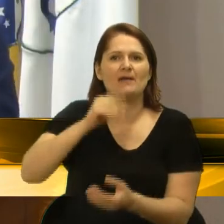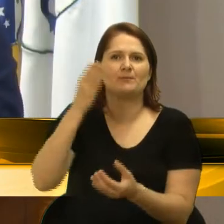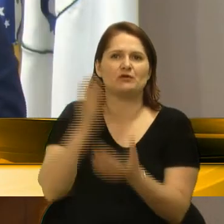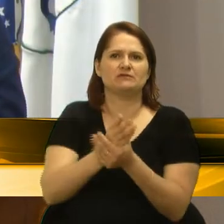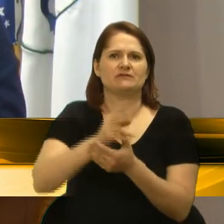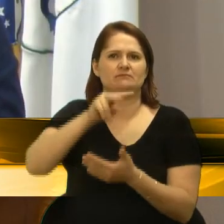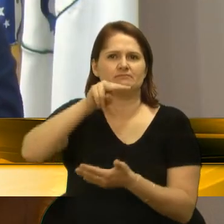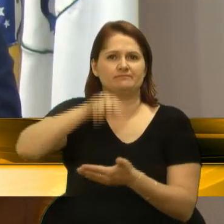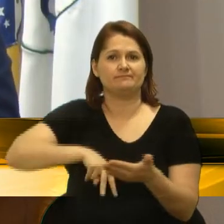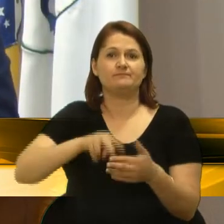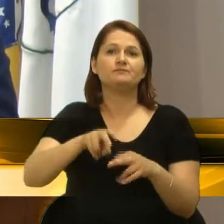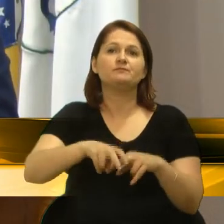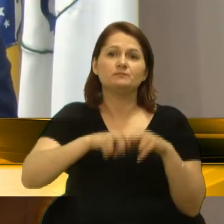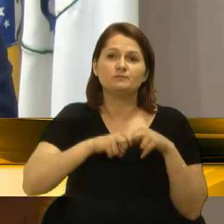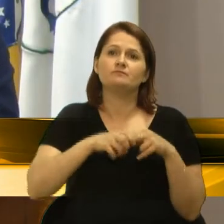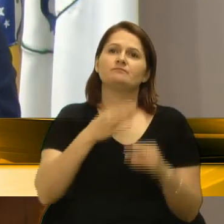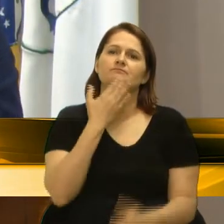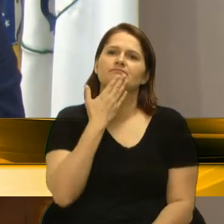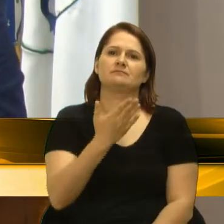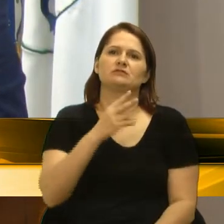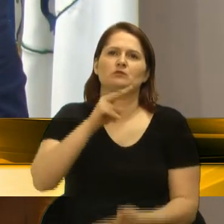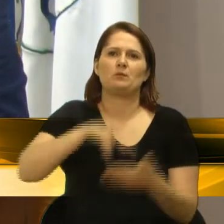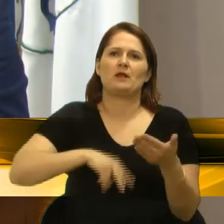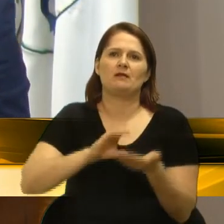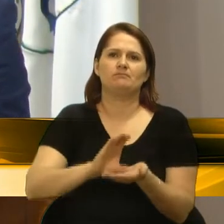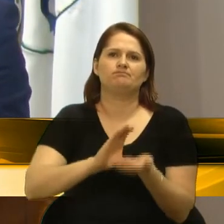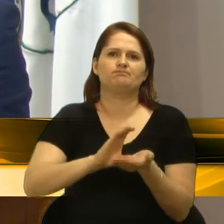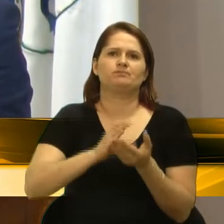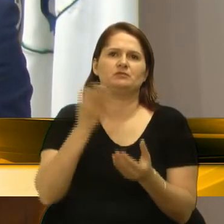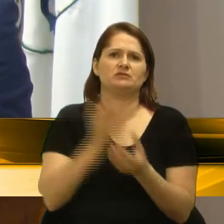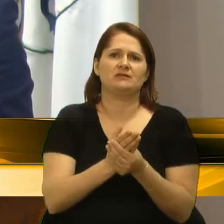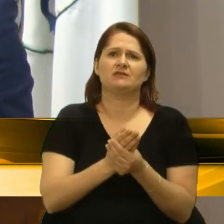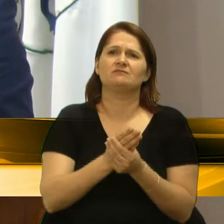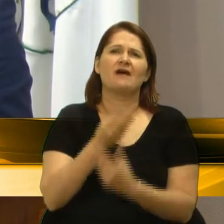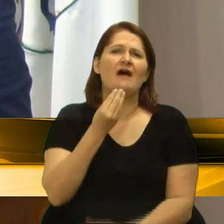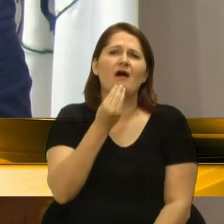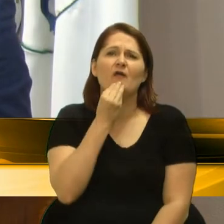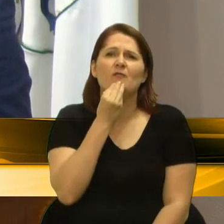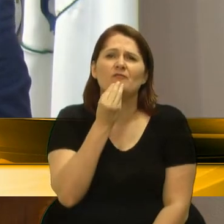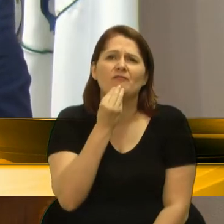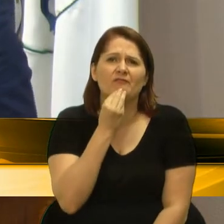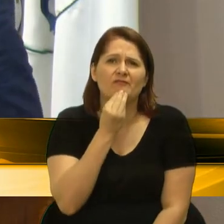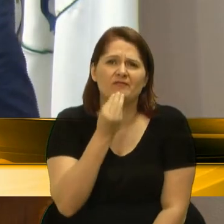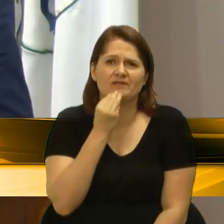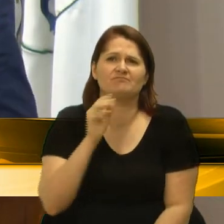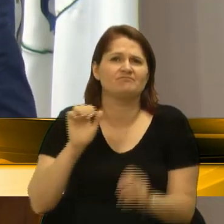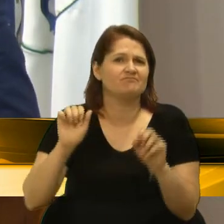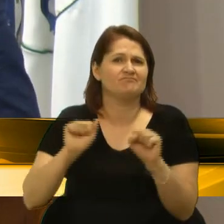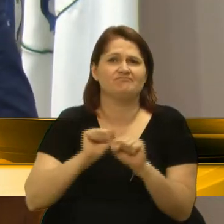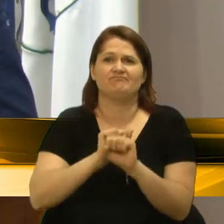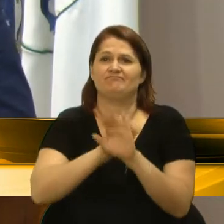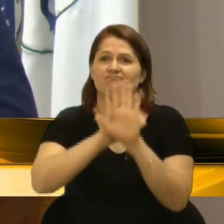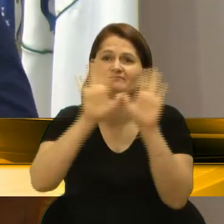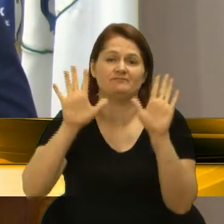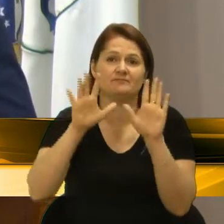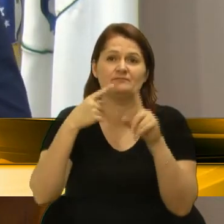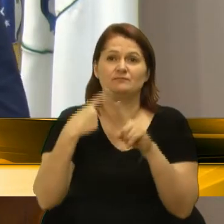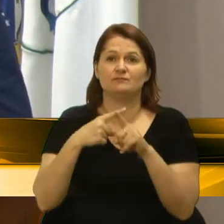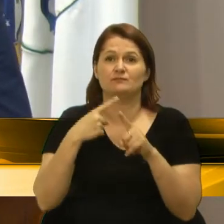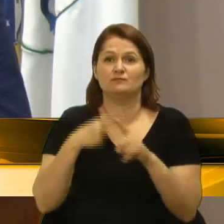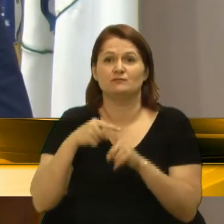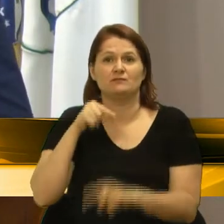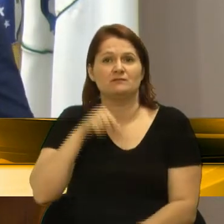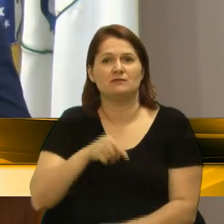leitura do processo, ela é evidente. Evidente por uma razão muito óbvia. Hoje foi colocado aqui em